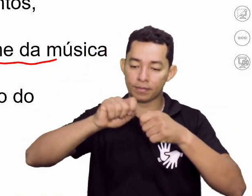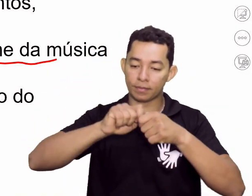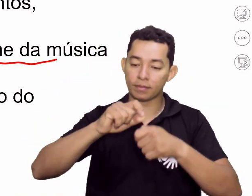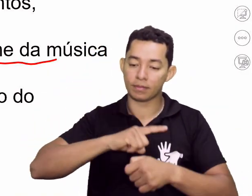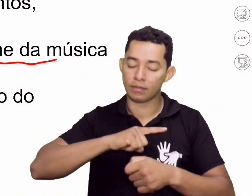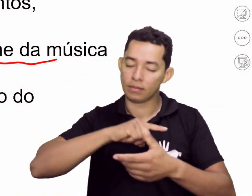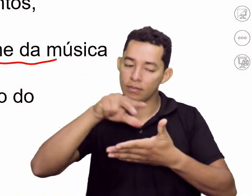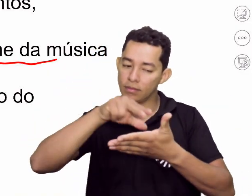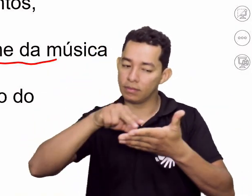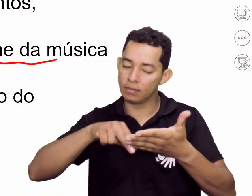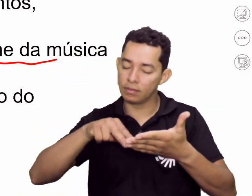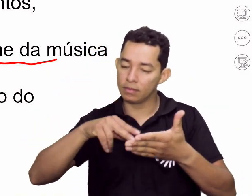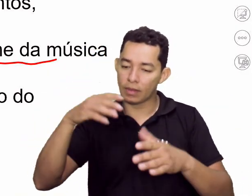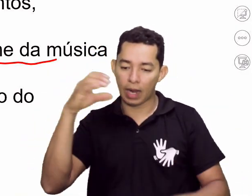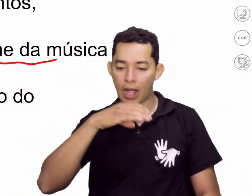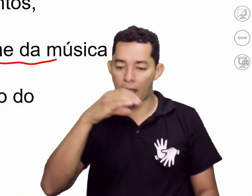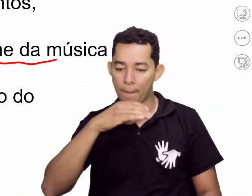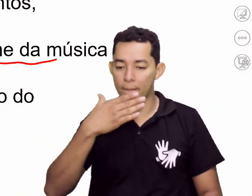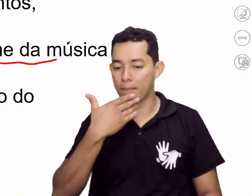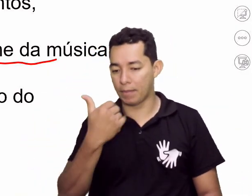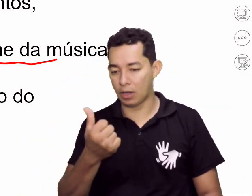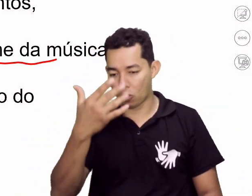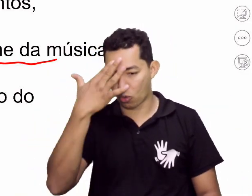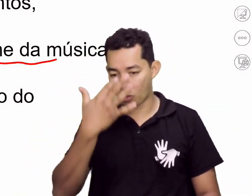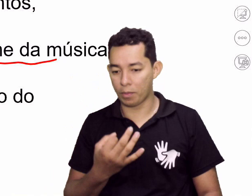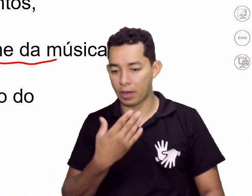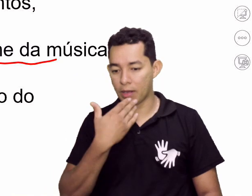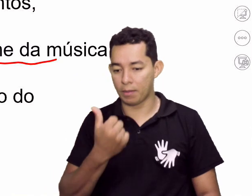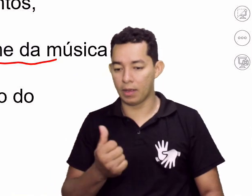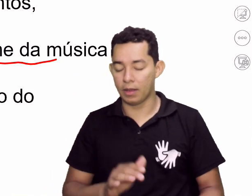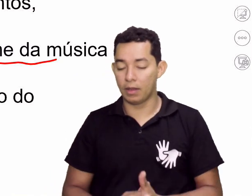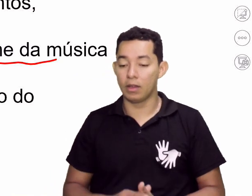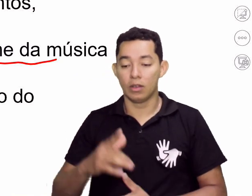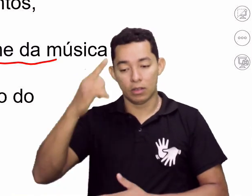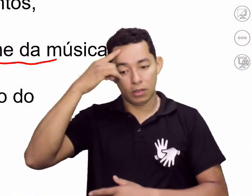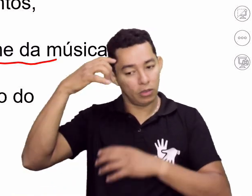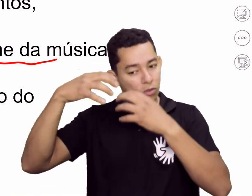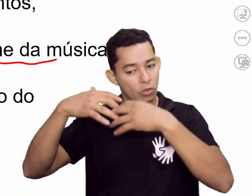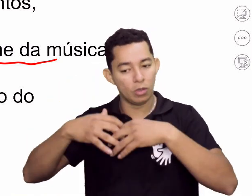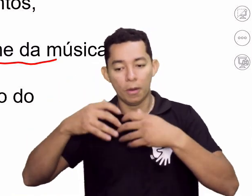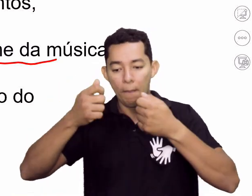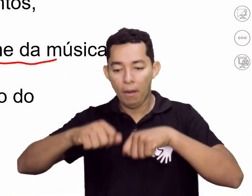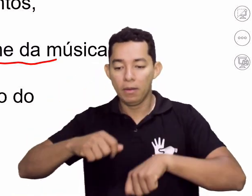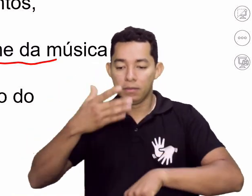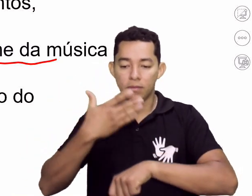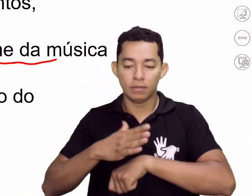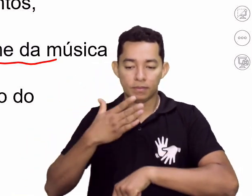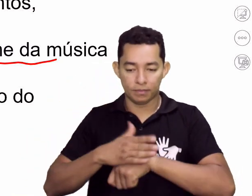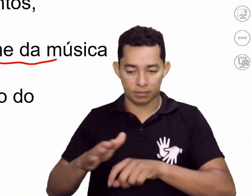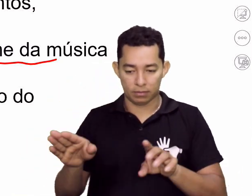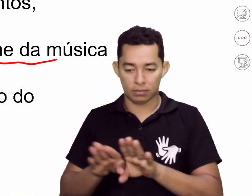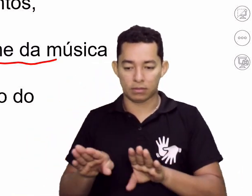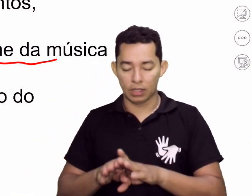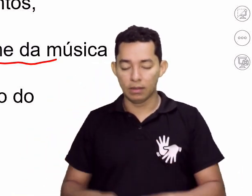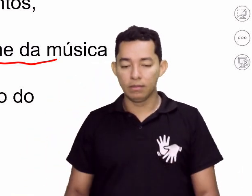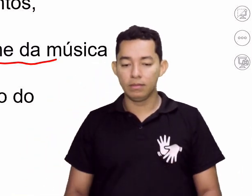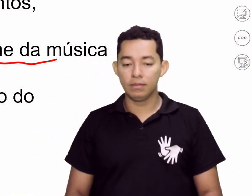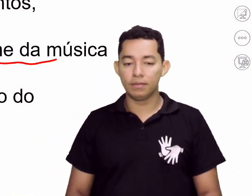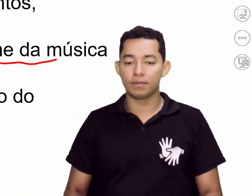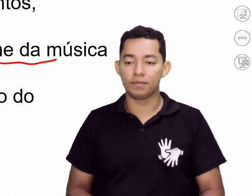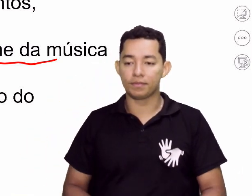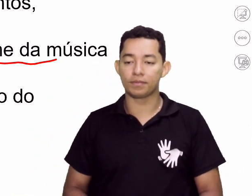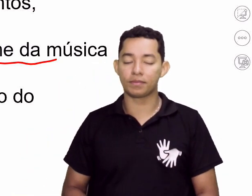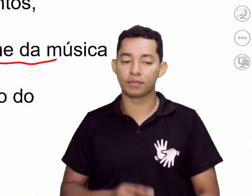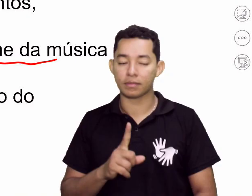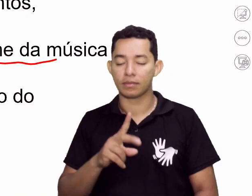tenha uma agilidade. O cérebro também precisa ser exercitado, então você tem que estar constantemente,